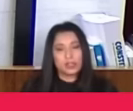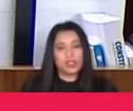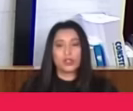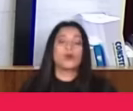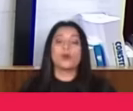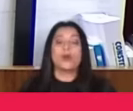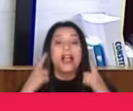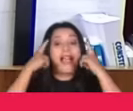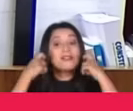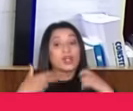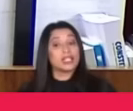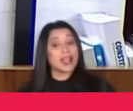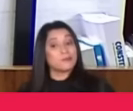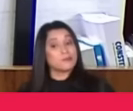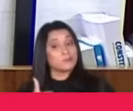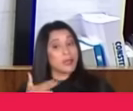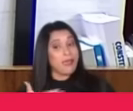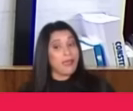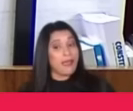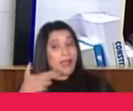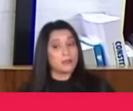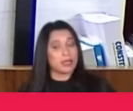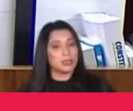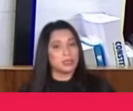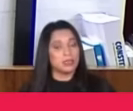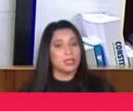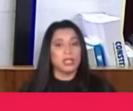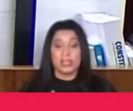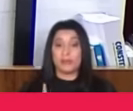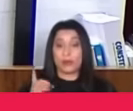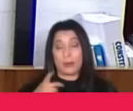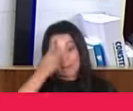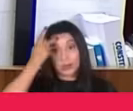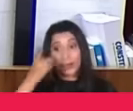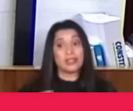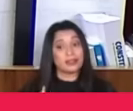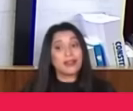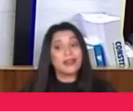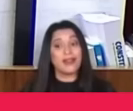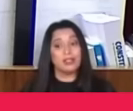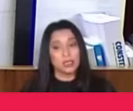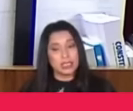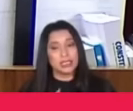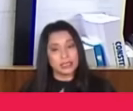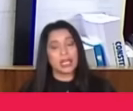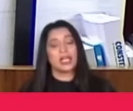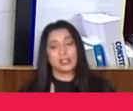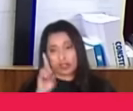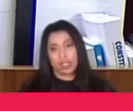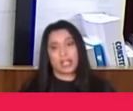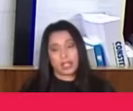a violência armada. E não foi qualquer pessoa que instigou a violência armada, foi alguém que anda armado. Alguém que tem